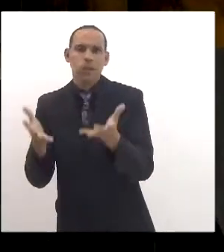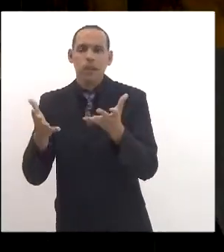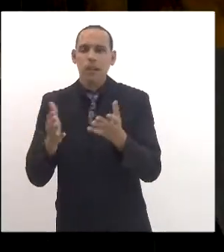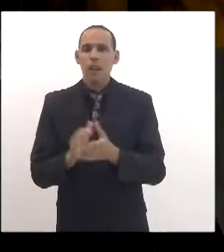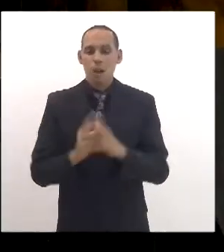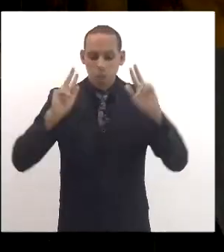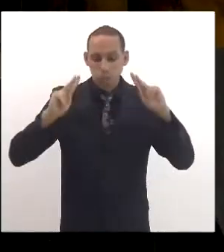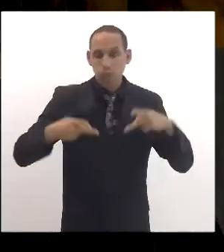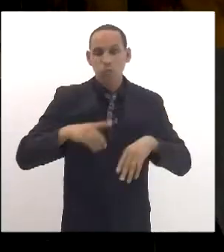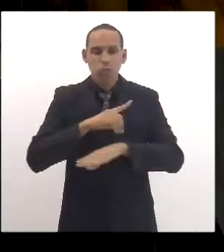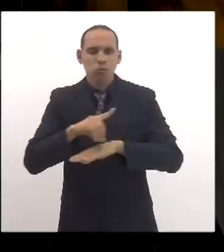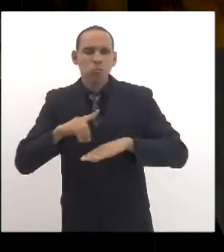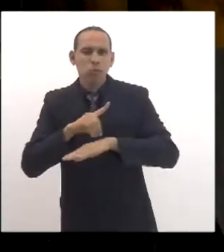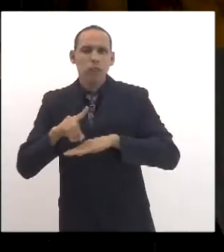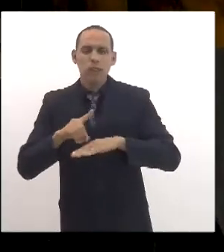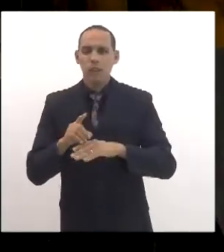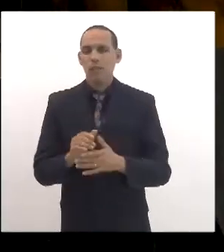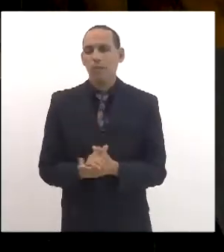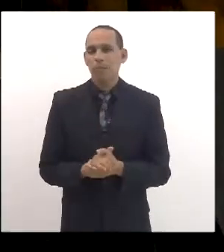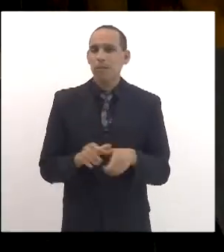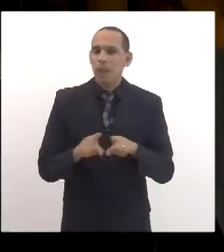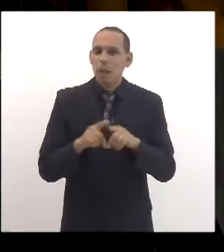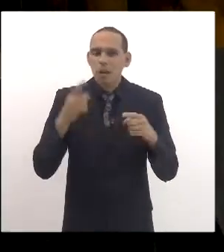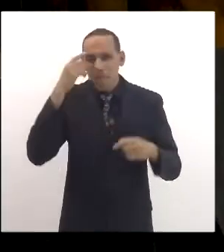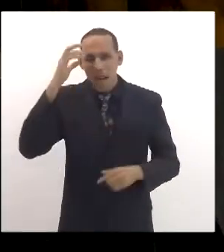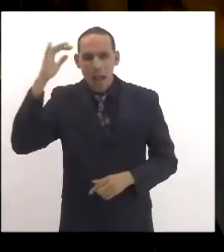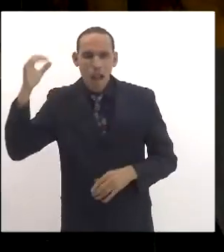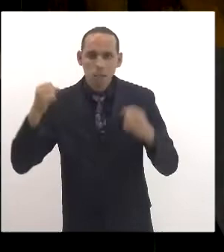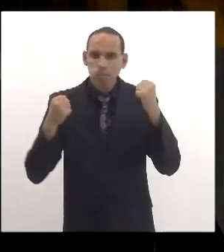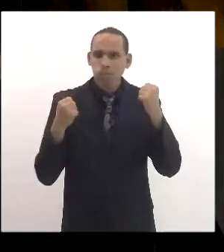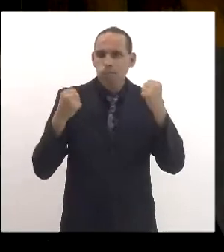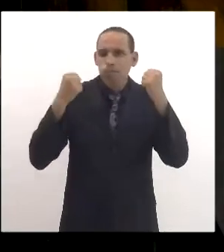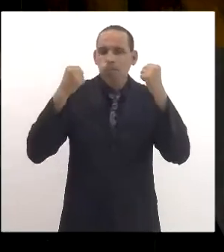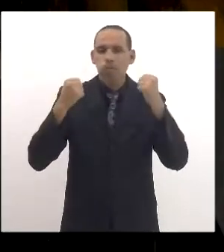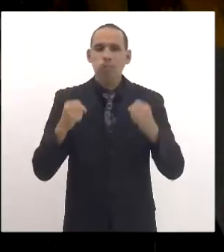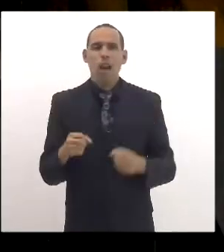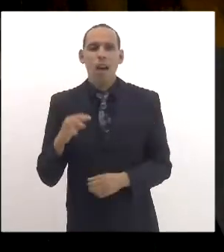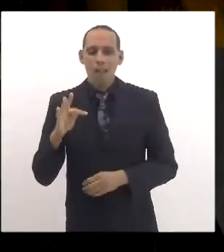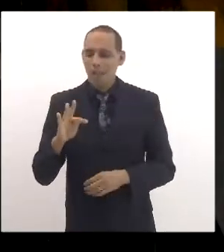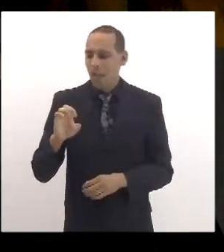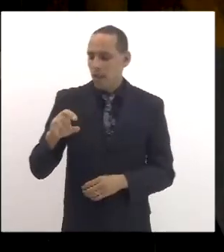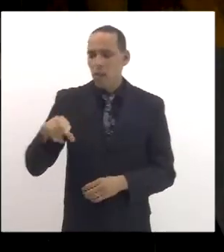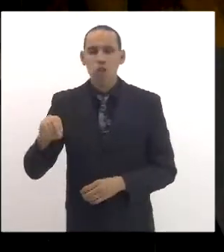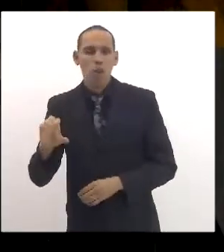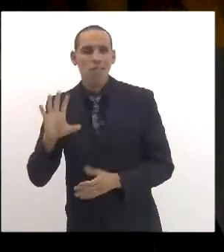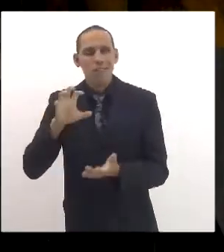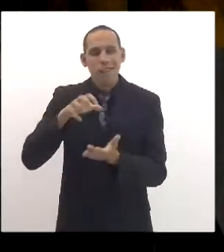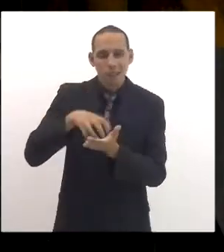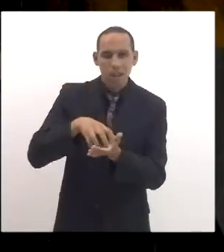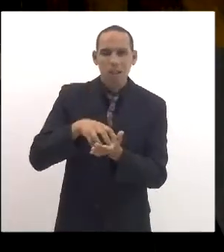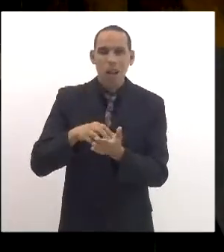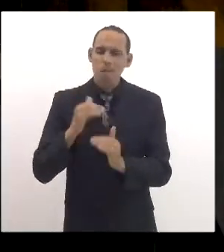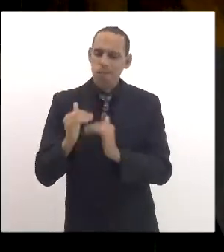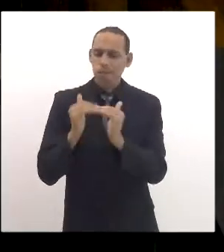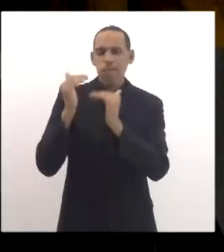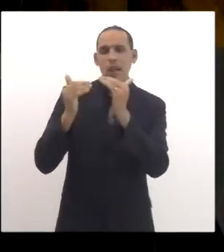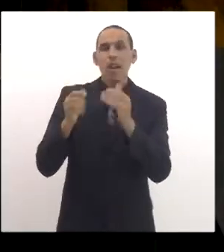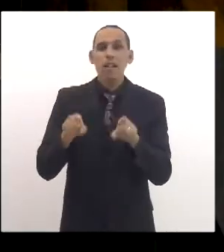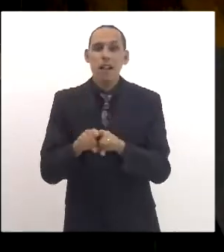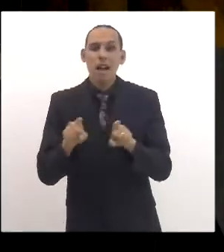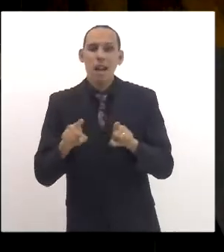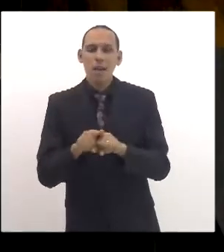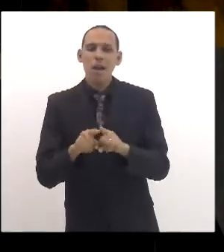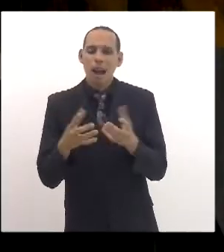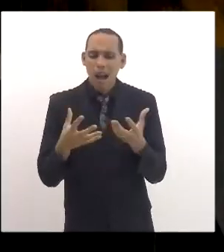digital, repensando potenciais narrativas tecnocêntricas de progresso e abraçando a incerteza